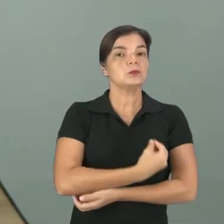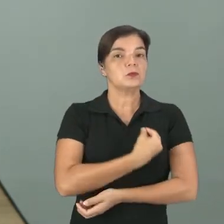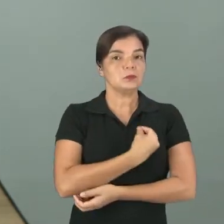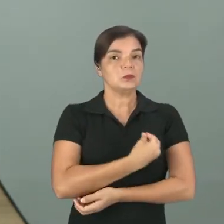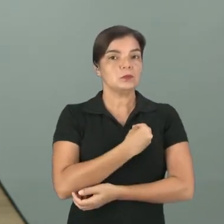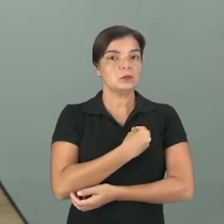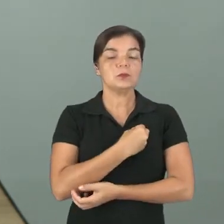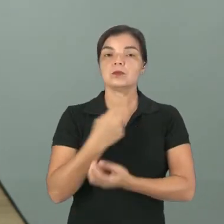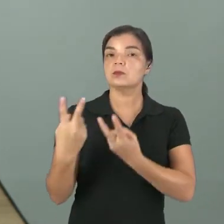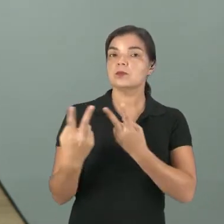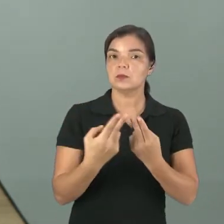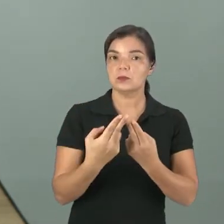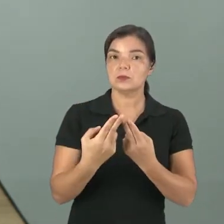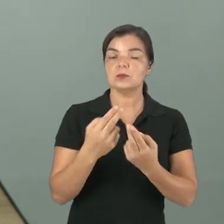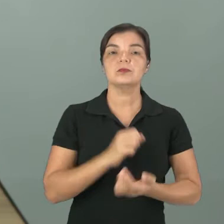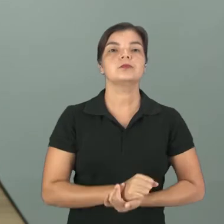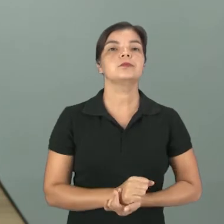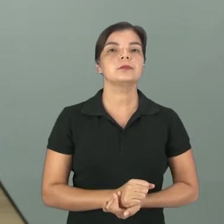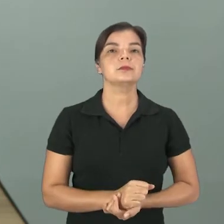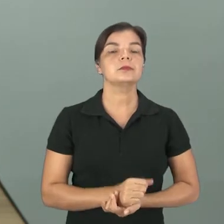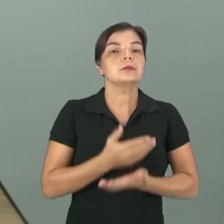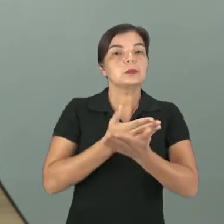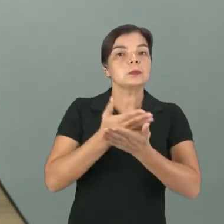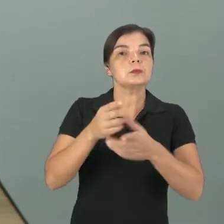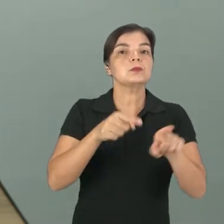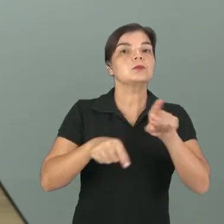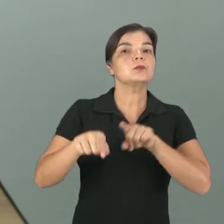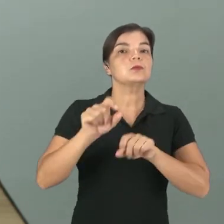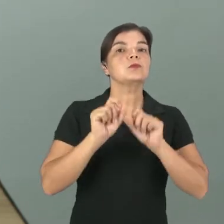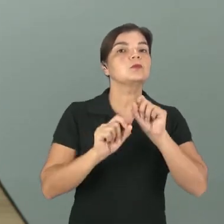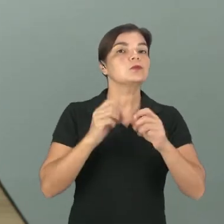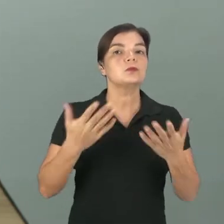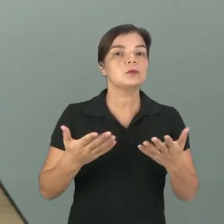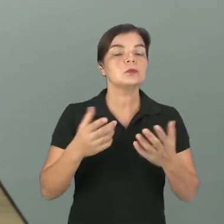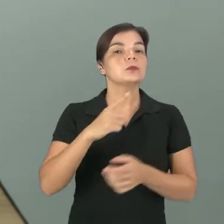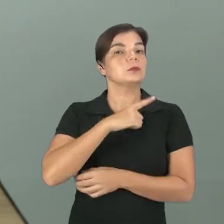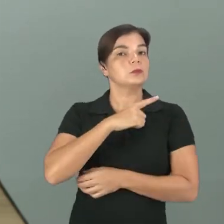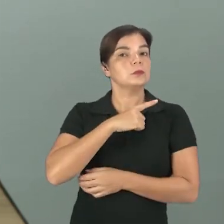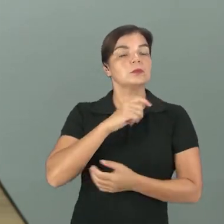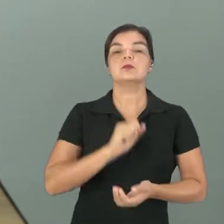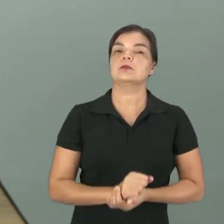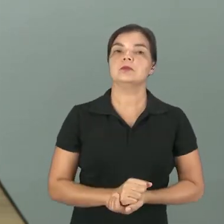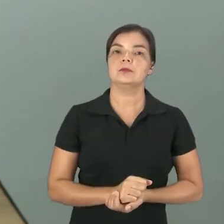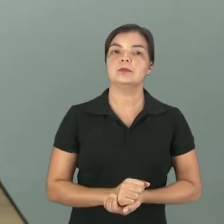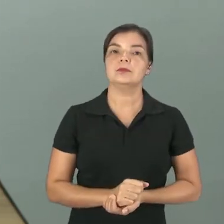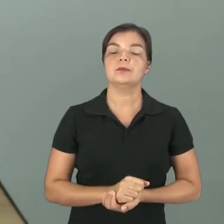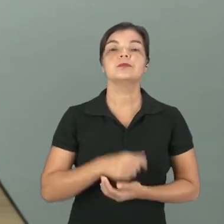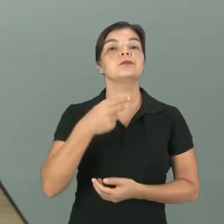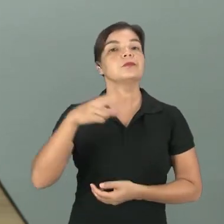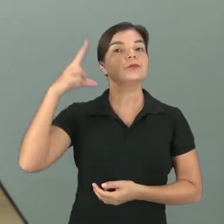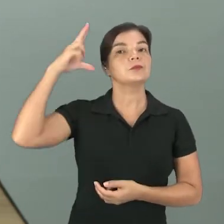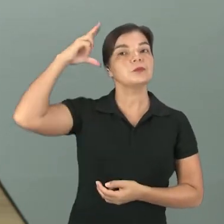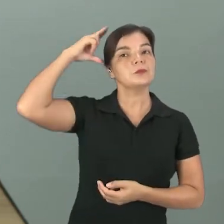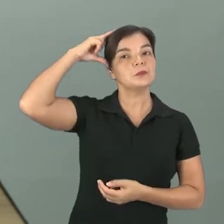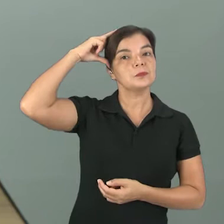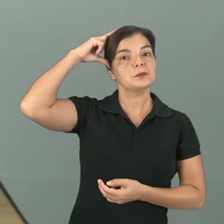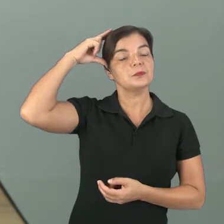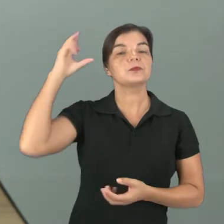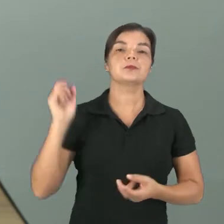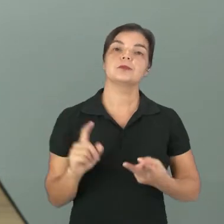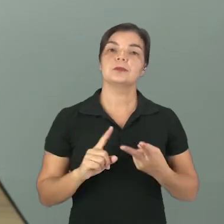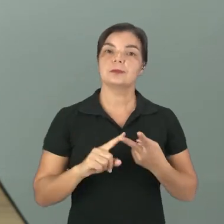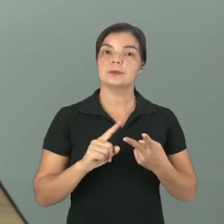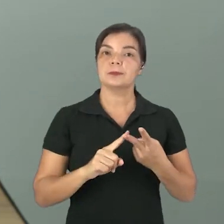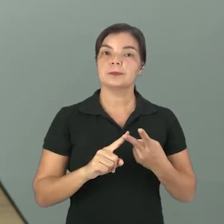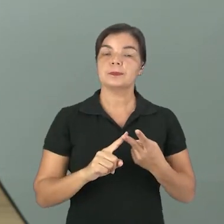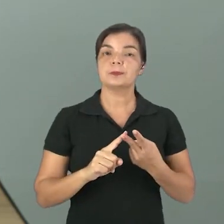participação em comum entre eles? Vamos lá, para começar, nós temos aqui a Cinderela. Seguindo, temos